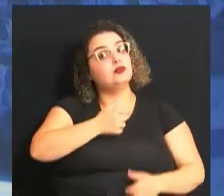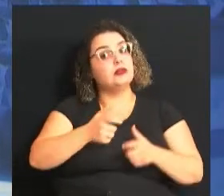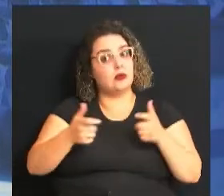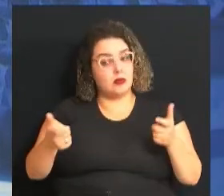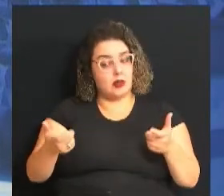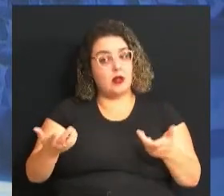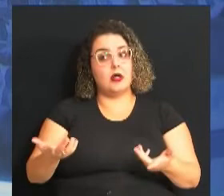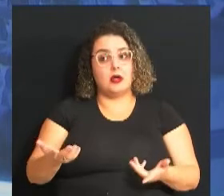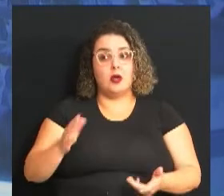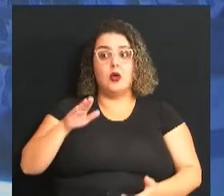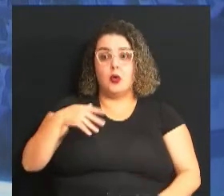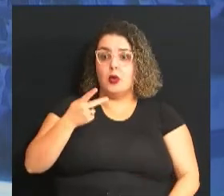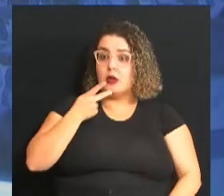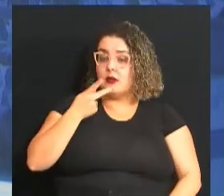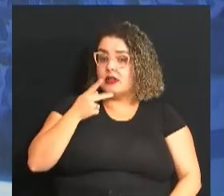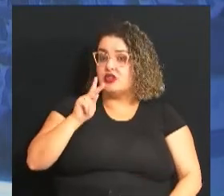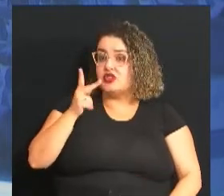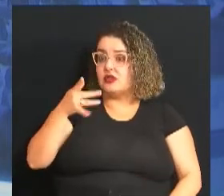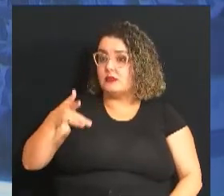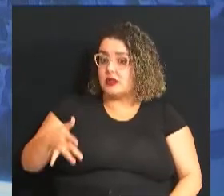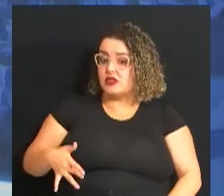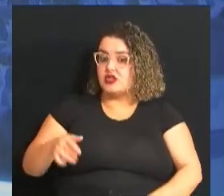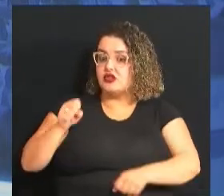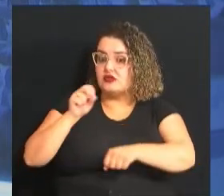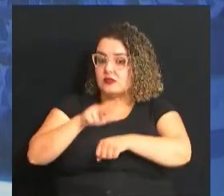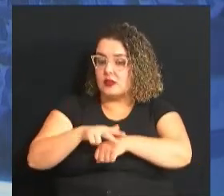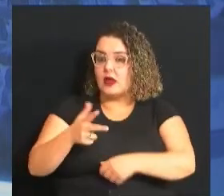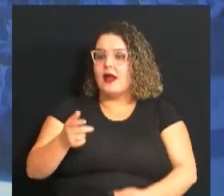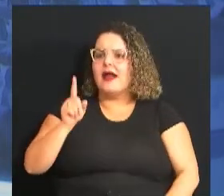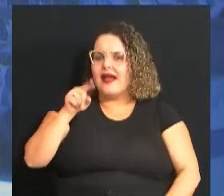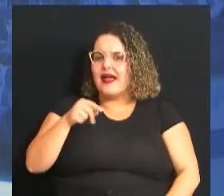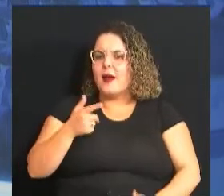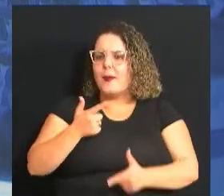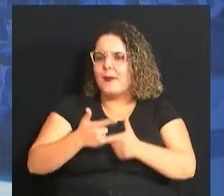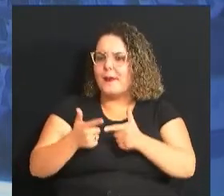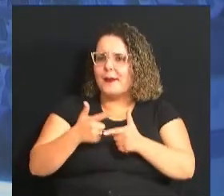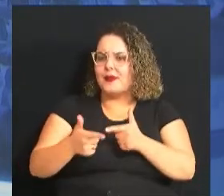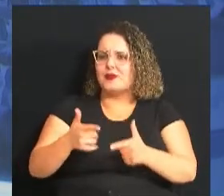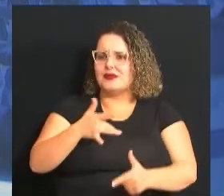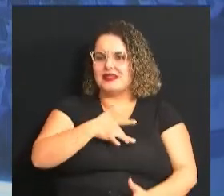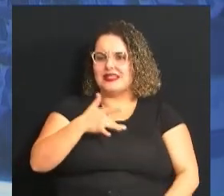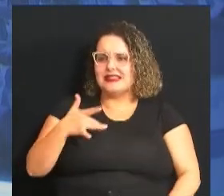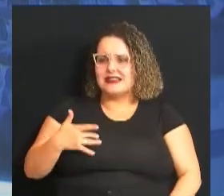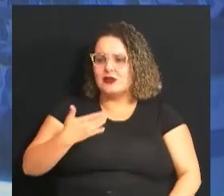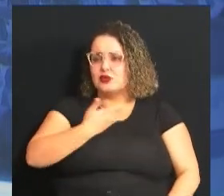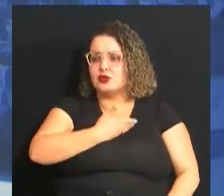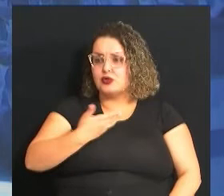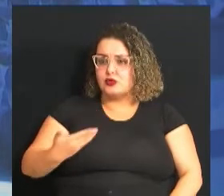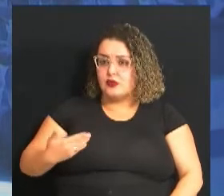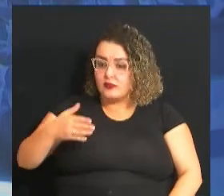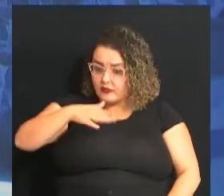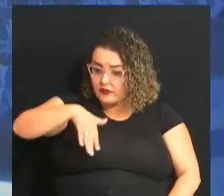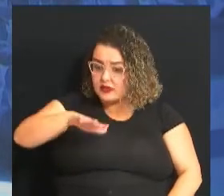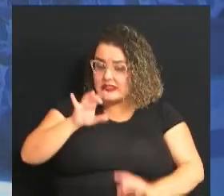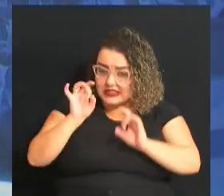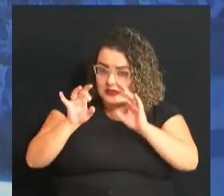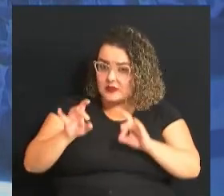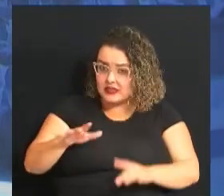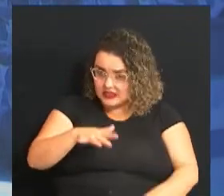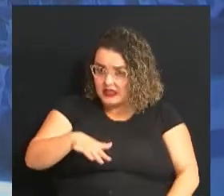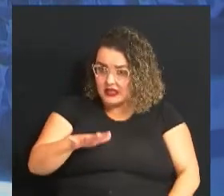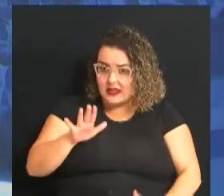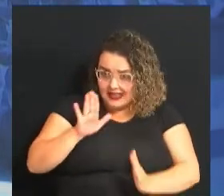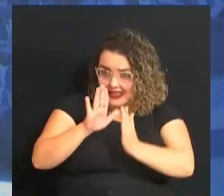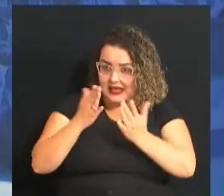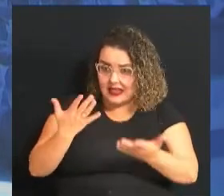fala de hepatite viral, né? Esse é um problema aí de saúde pública? Vocês, especialistas da área, acabam encarando dessa